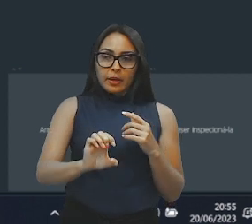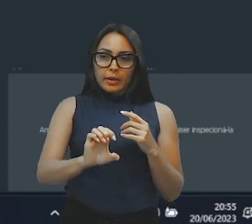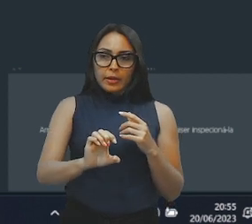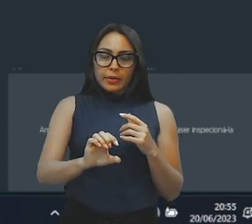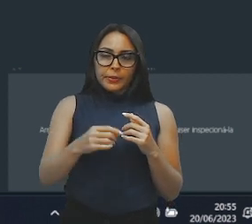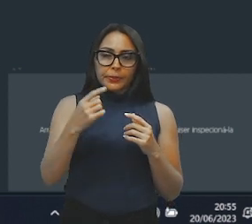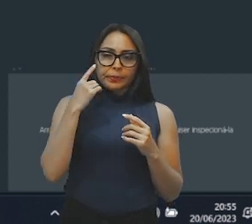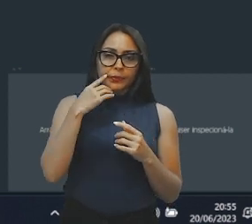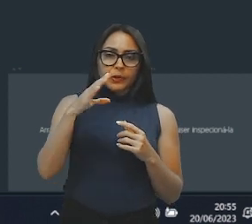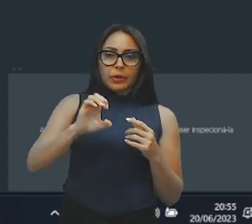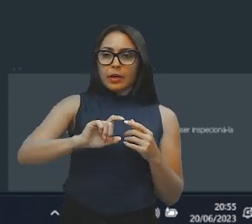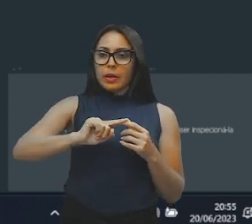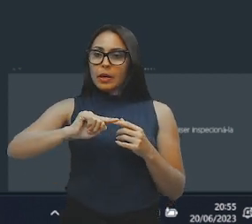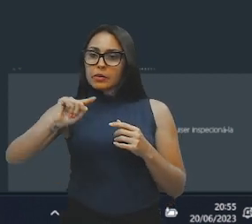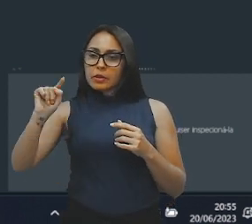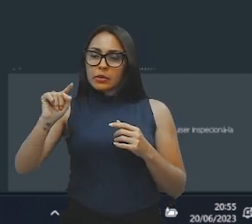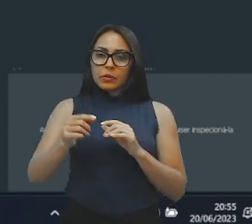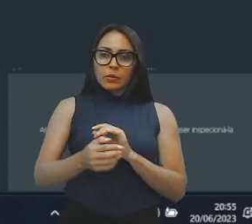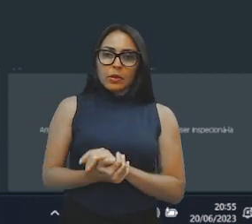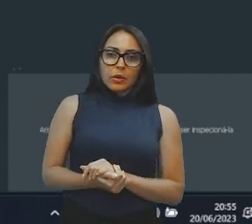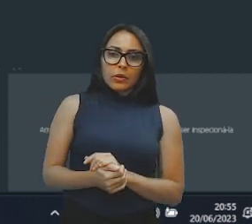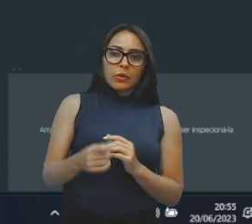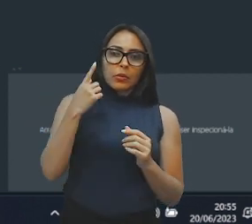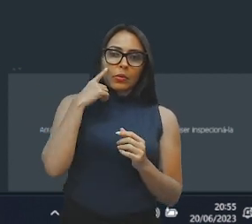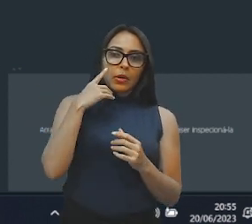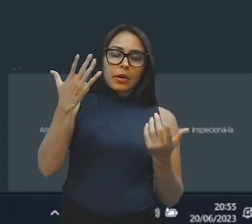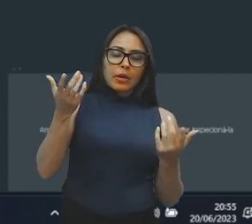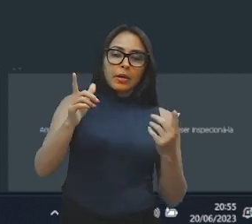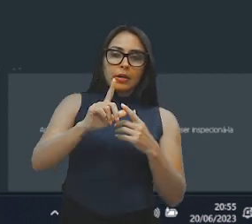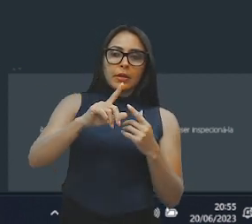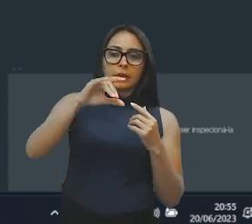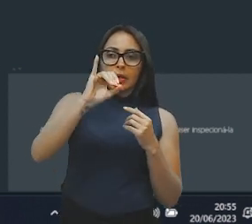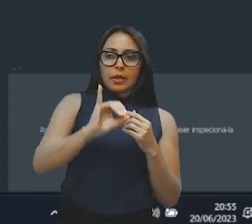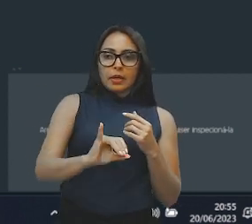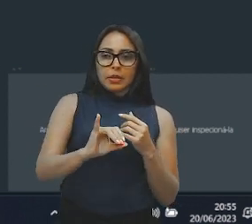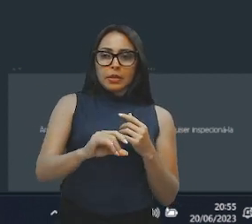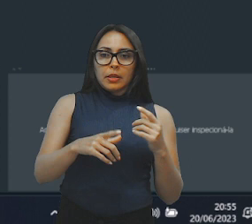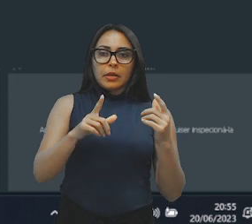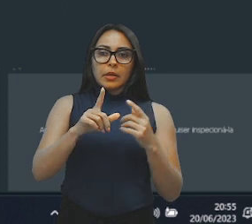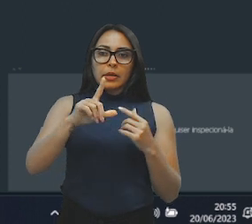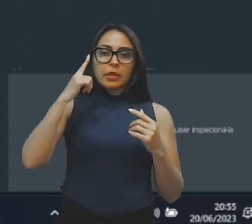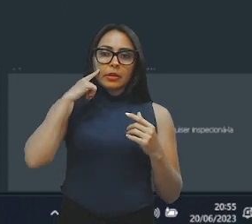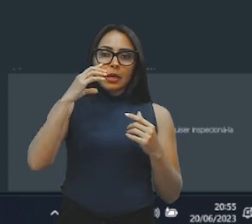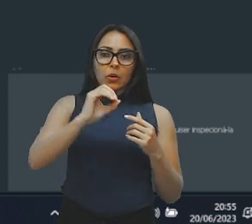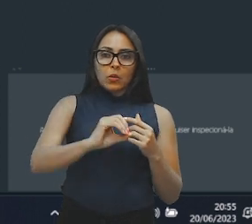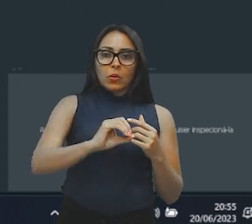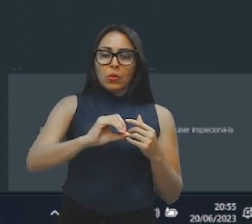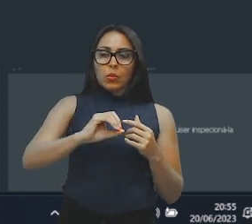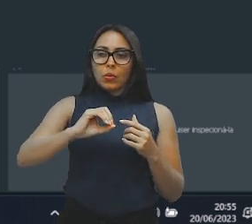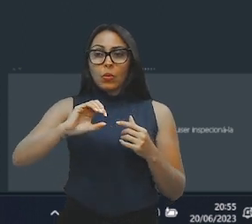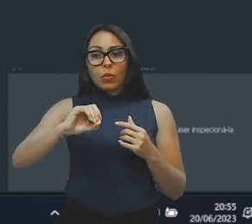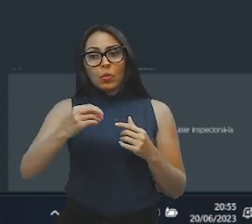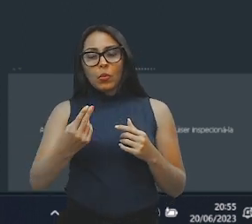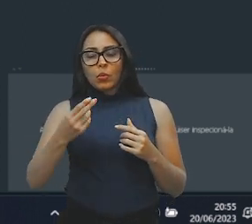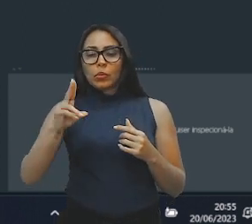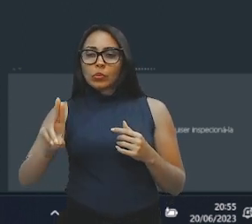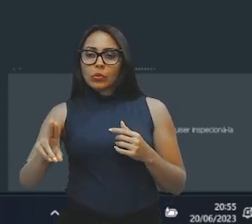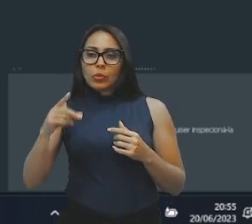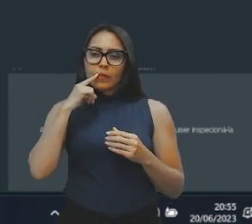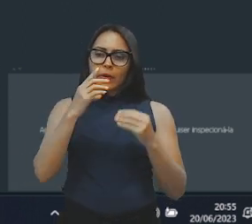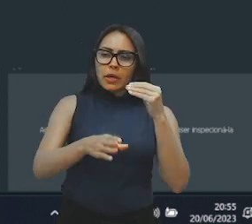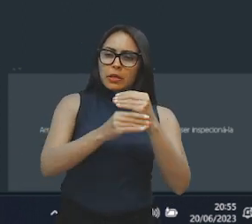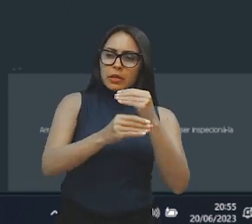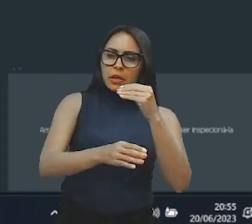acentuada, ou igual à letra I, ou igual à letra O, ou igual à letra U, ele vai incrementar o contador de